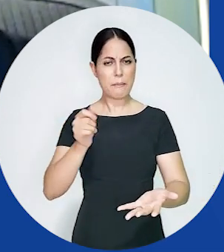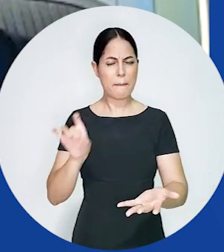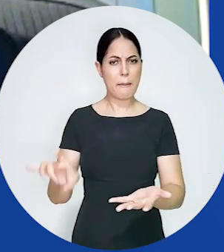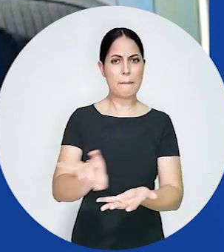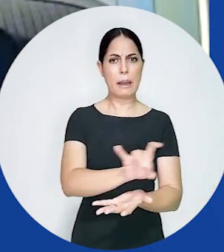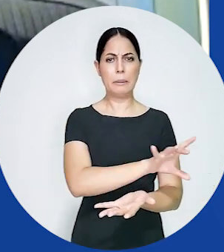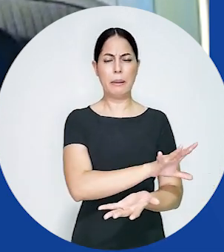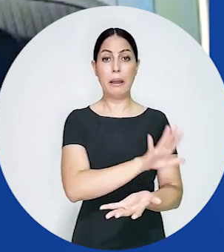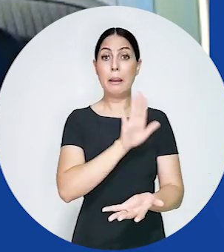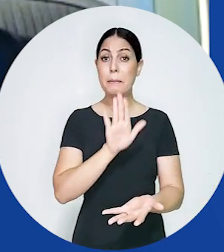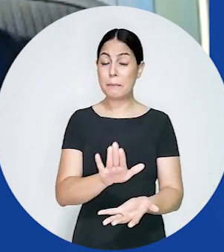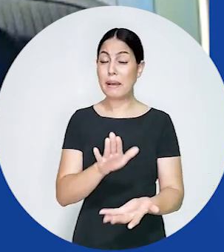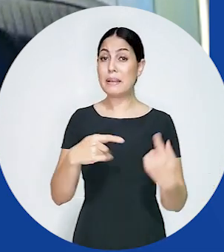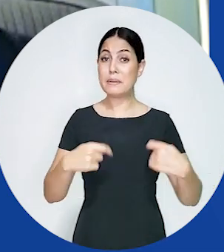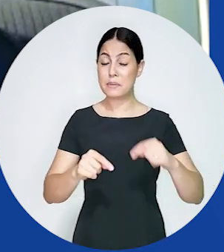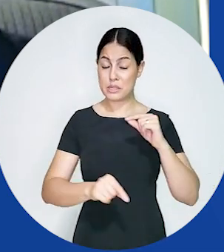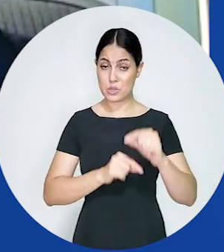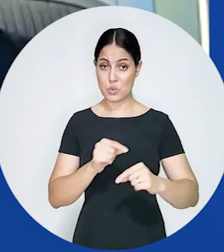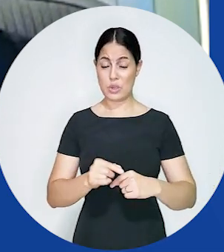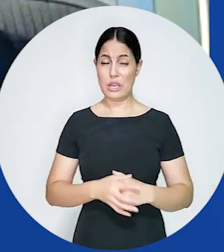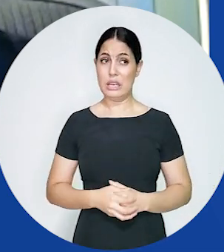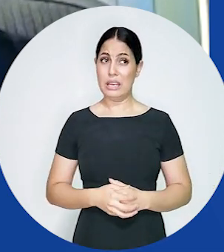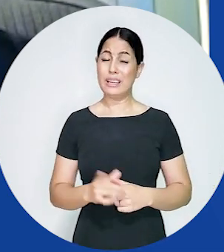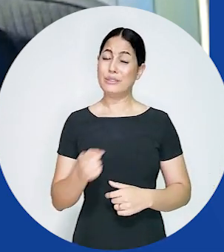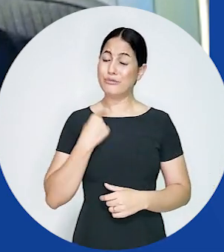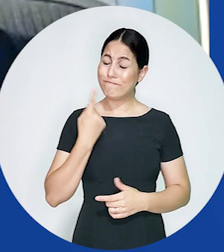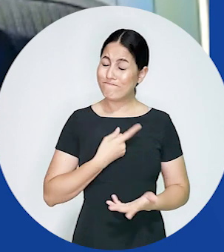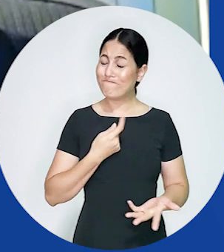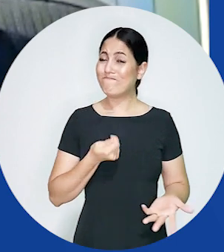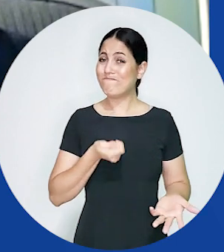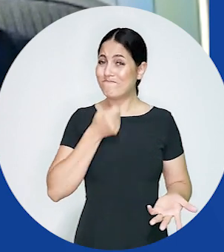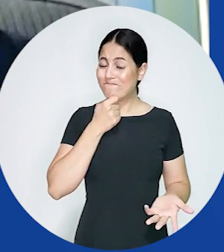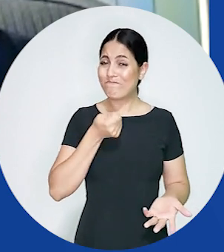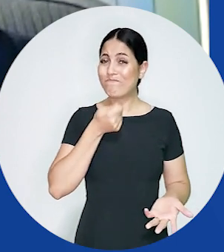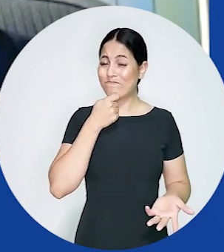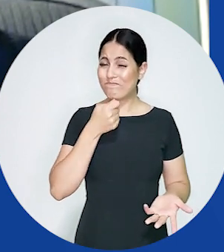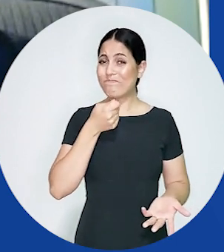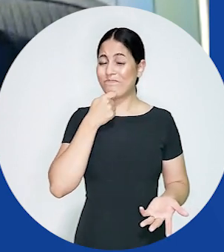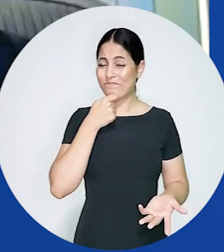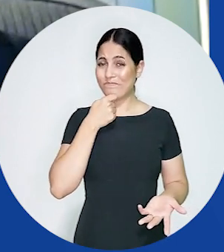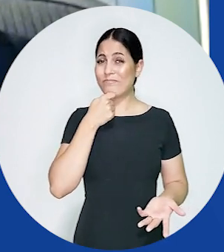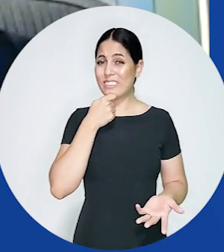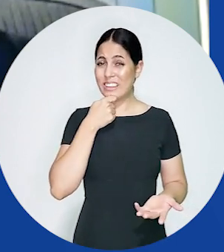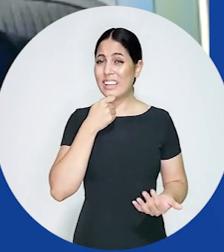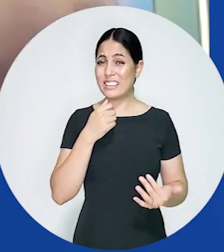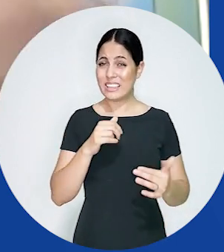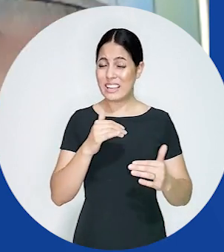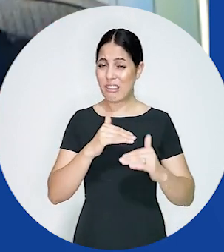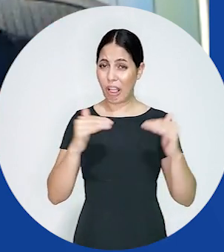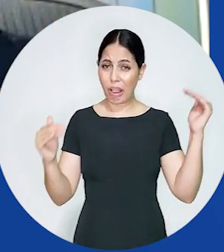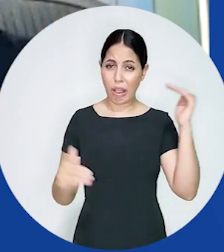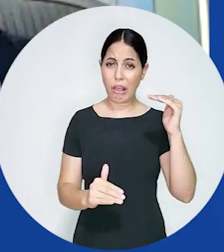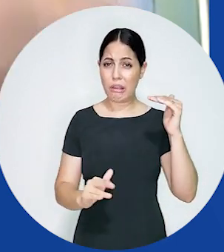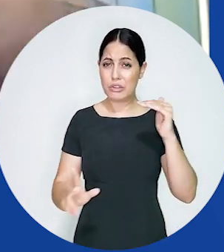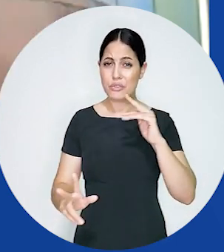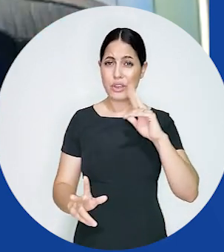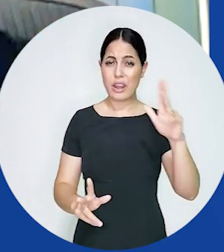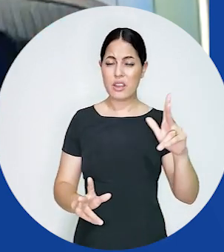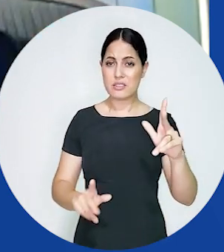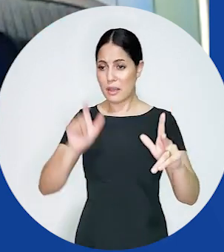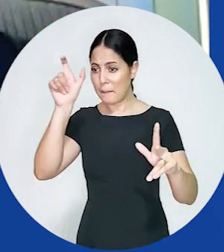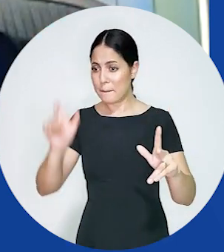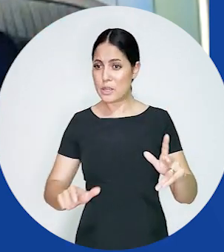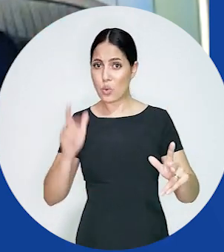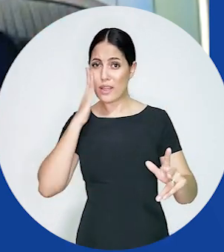saber, é importante que haja contato entre os dois mundos. Nós conseguimos, eu acho, diminuir a diferença